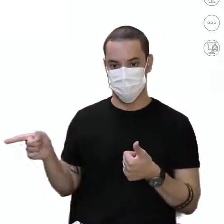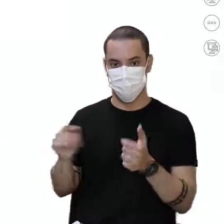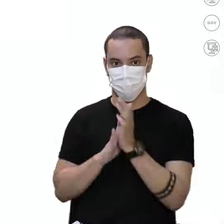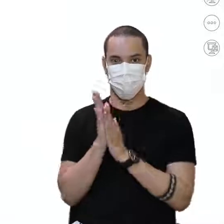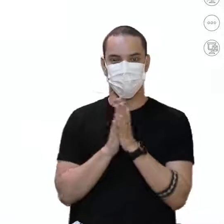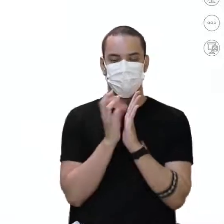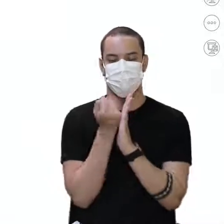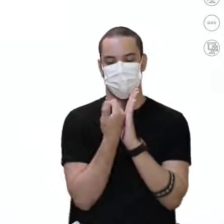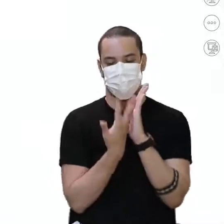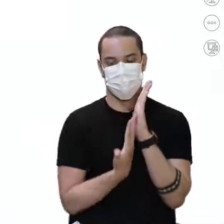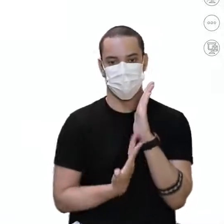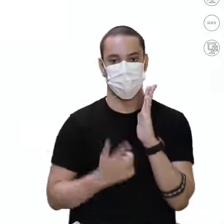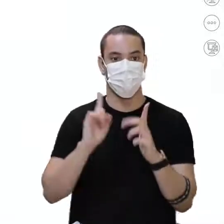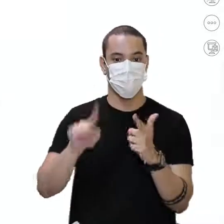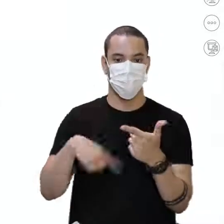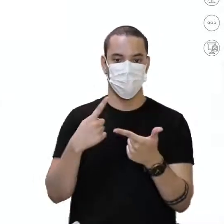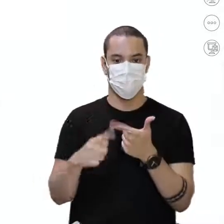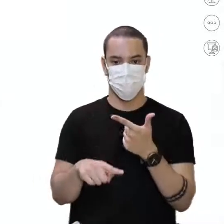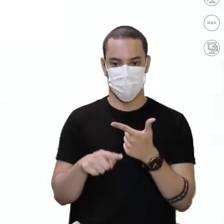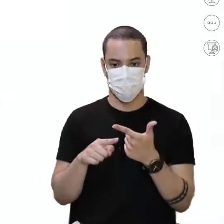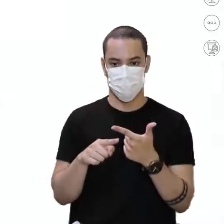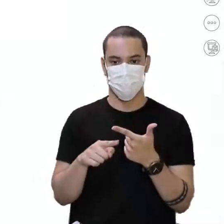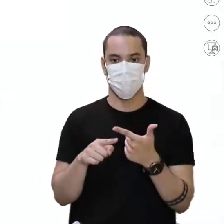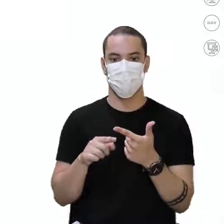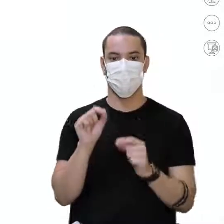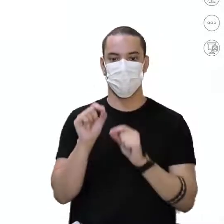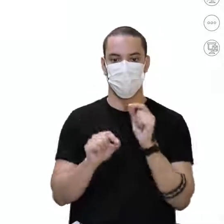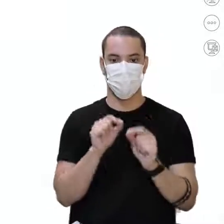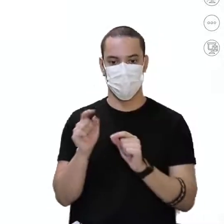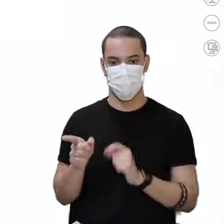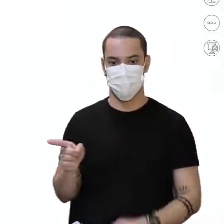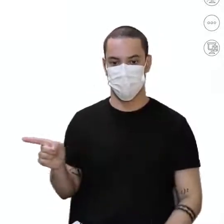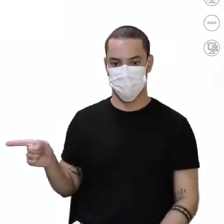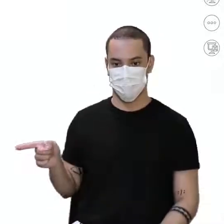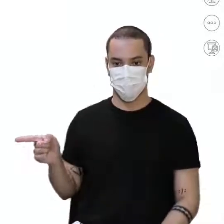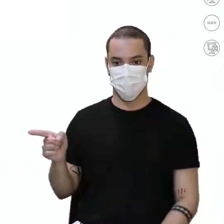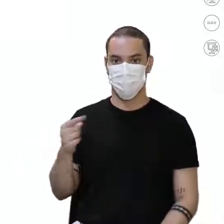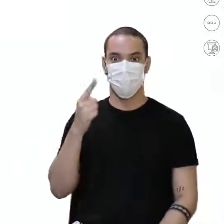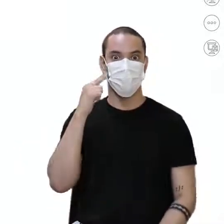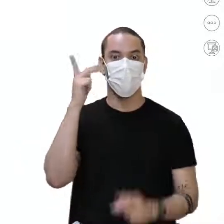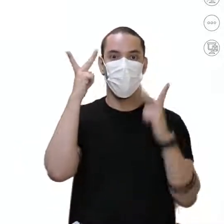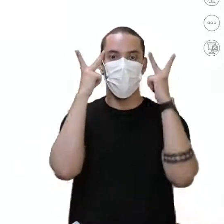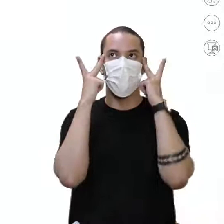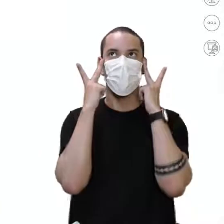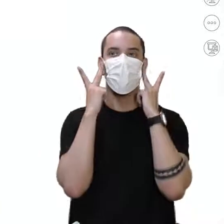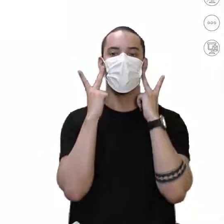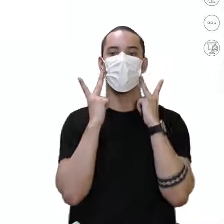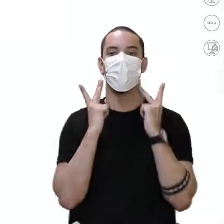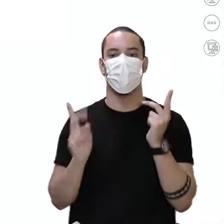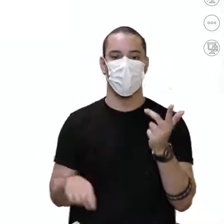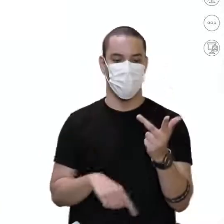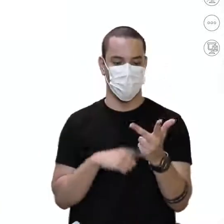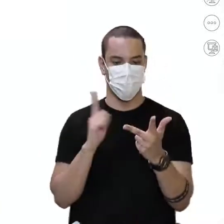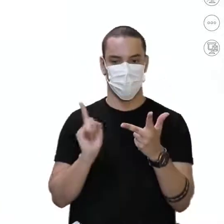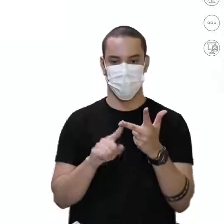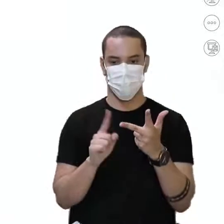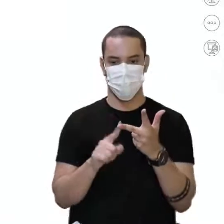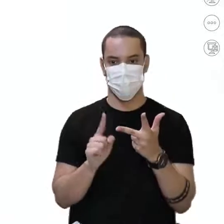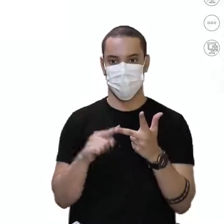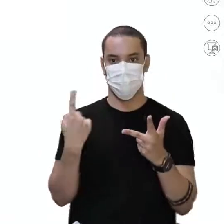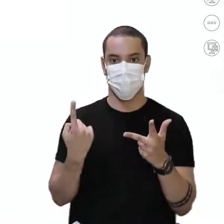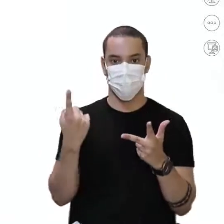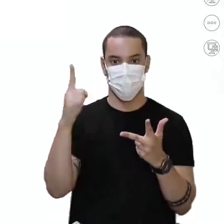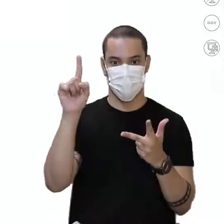mãos suadas. Próxima, next, flushed skin, a pele corada, alright? E a última, nós temos